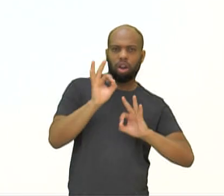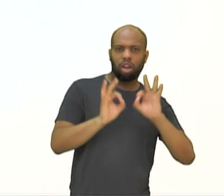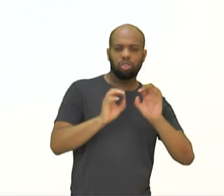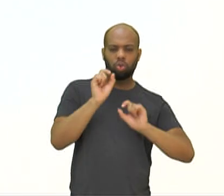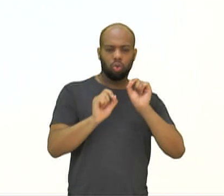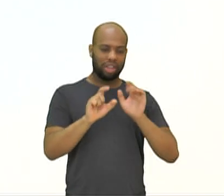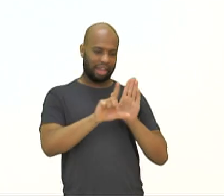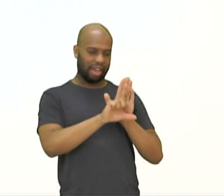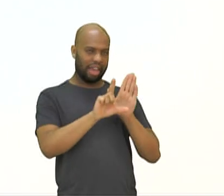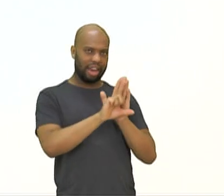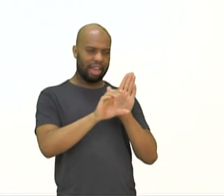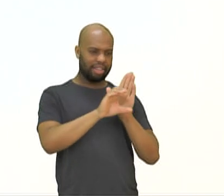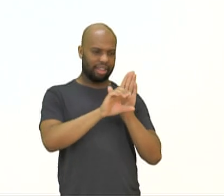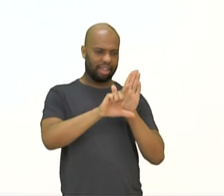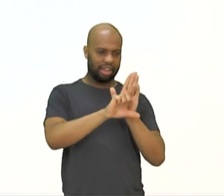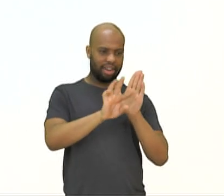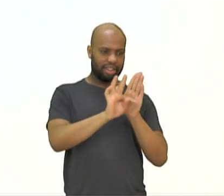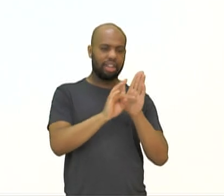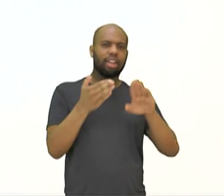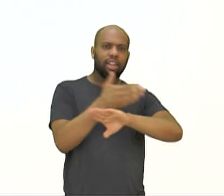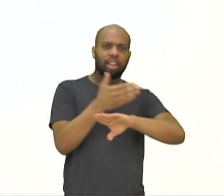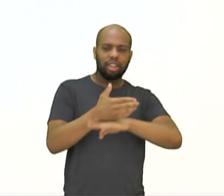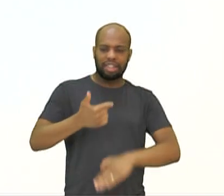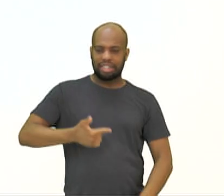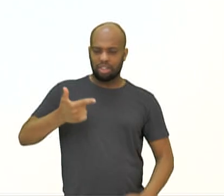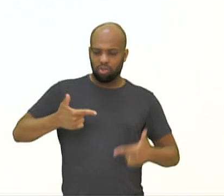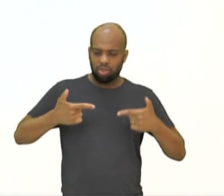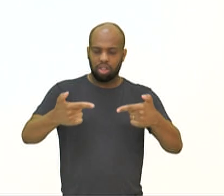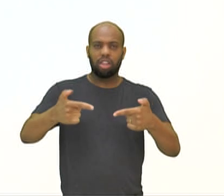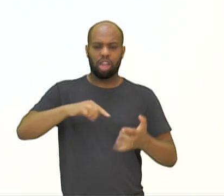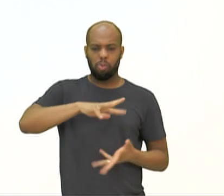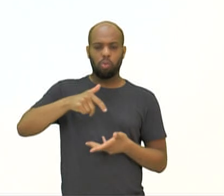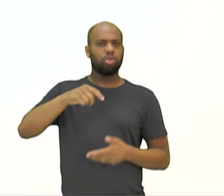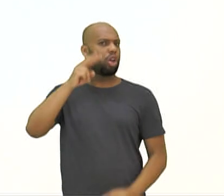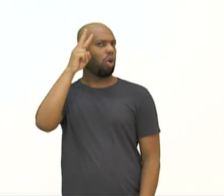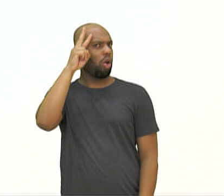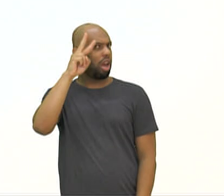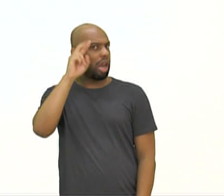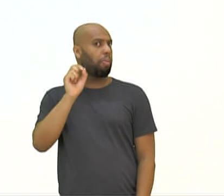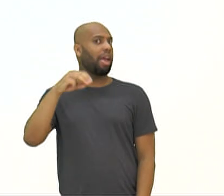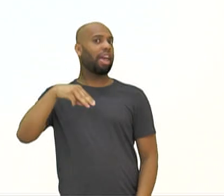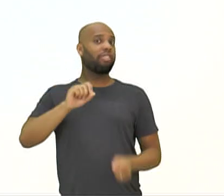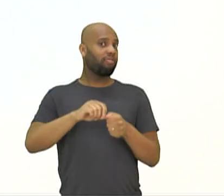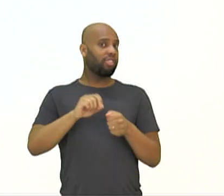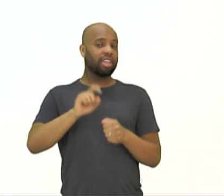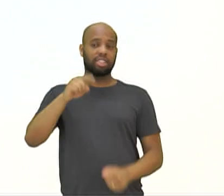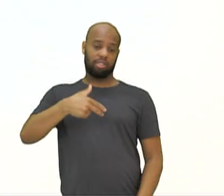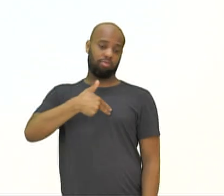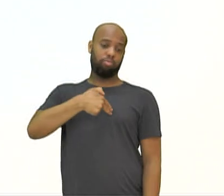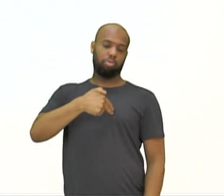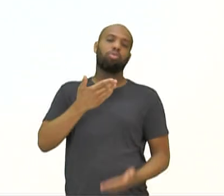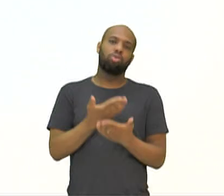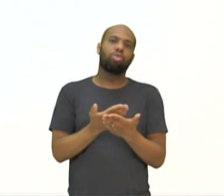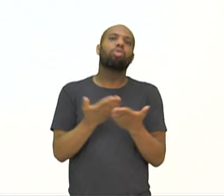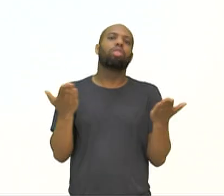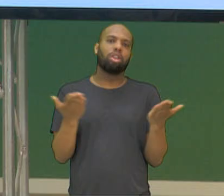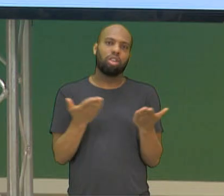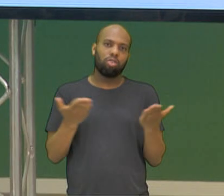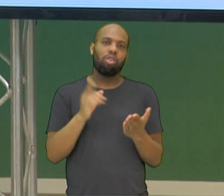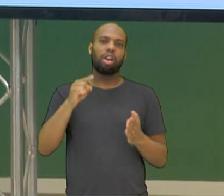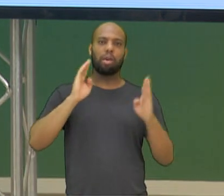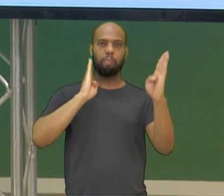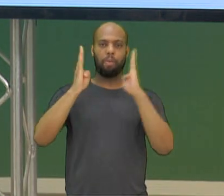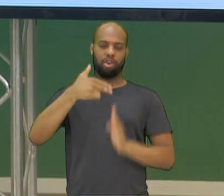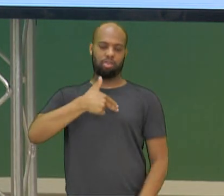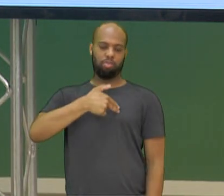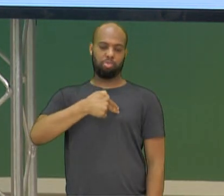leis trabalhistas, participação na Segunda Guerra Mundial, lembram quem? Né? Getúlio Vargas, que é o que a gente está estudando, né? A Era